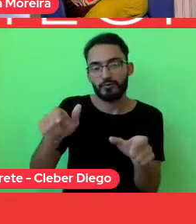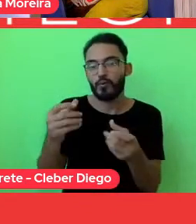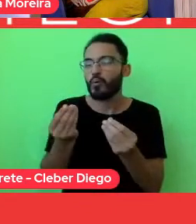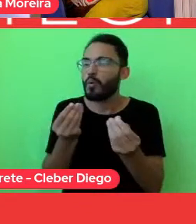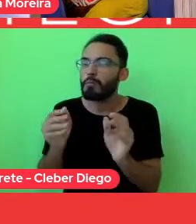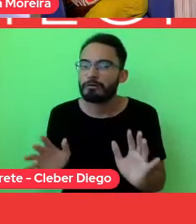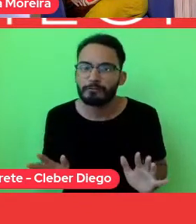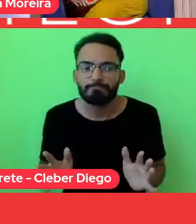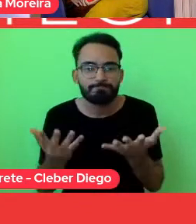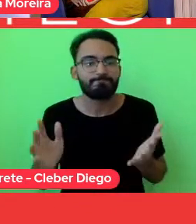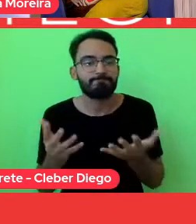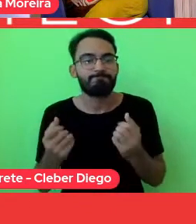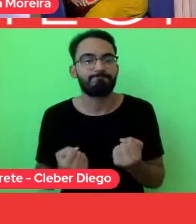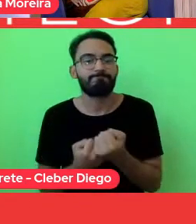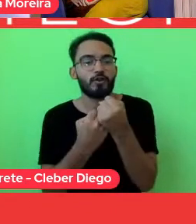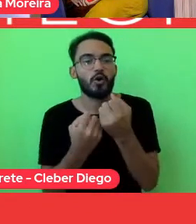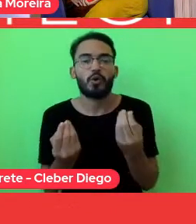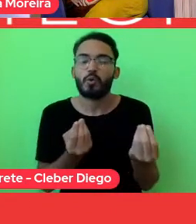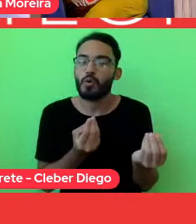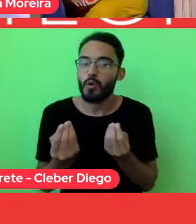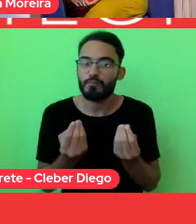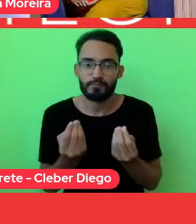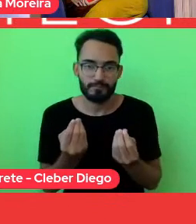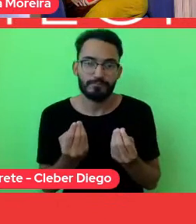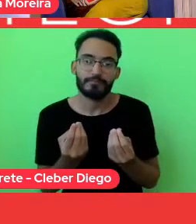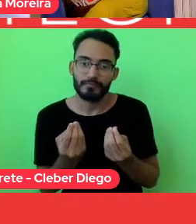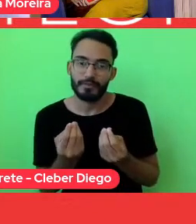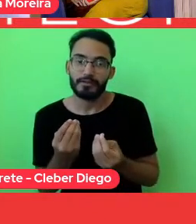impulsionar nossas carreiras. Então, assim, a Rayura está